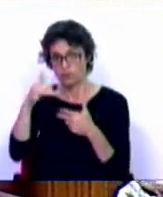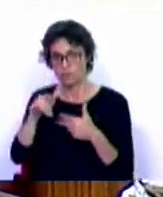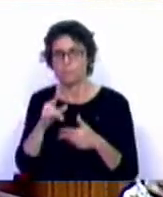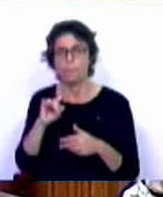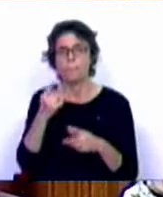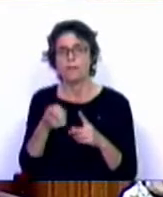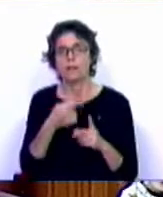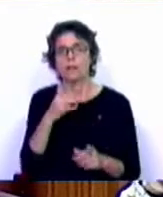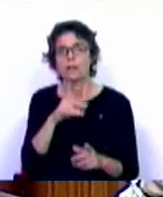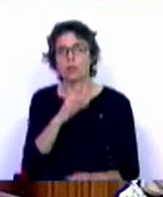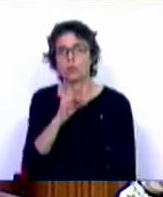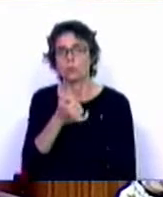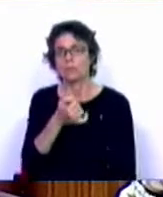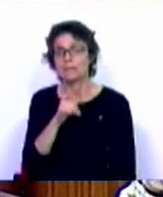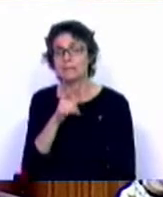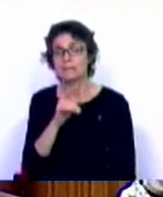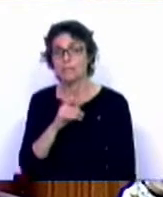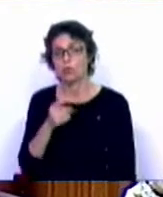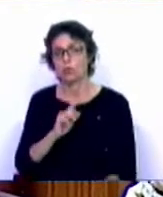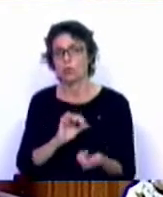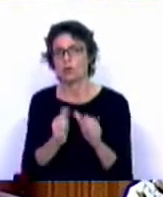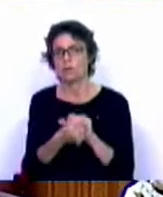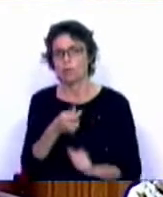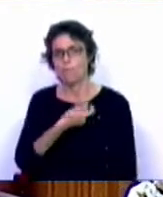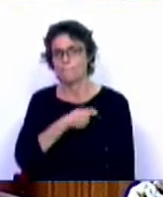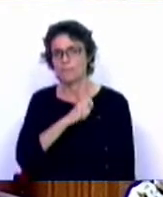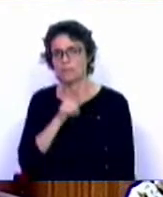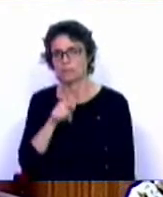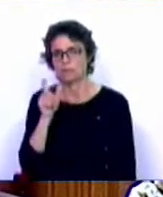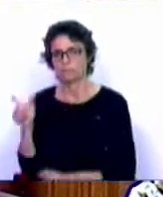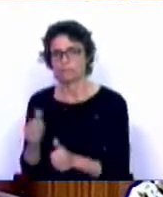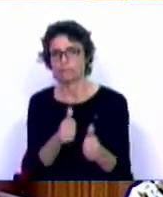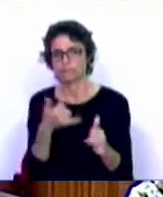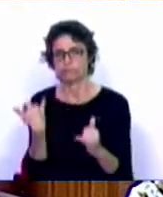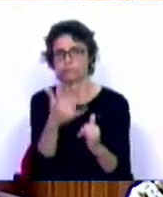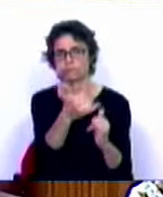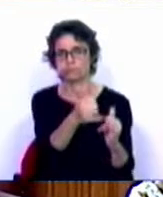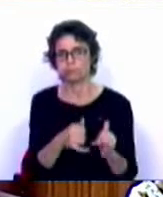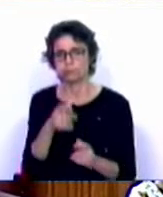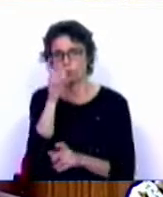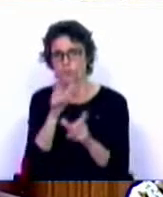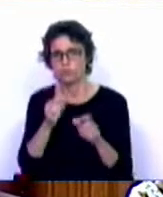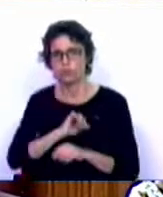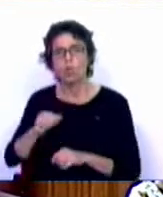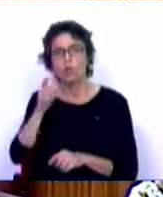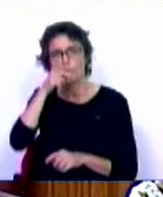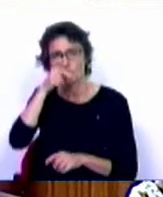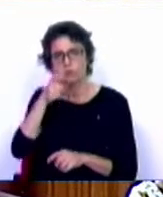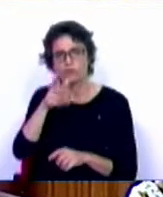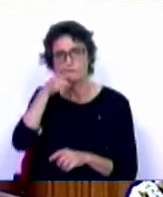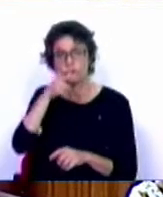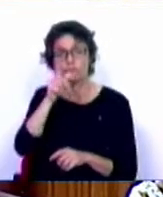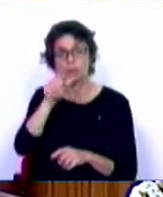a PVDF foi transformada em PIDE, encarregada da perseguição e tortura de antifascistas, mas também dos serviços